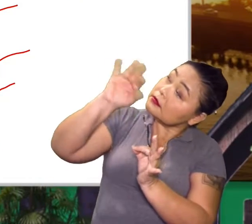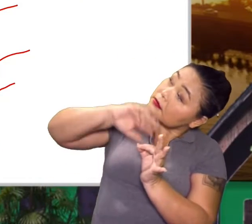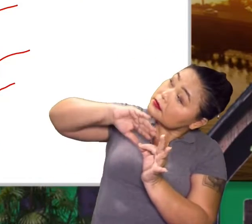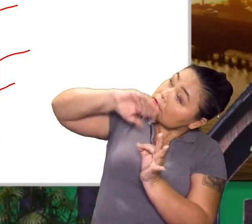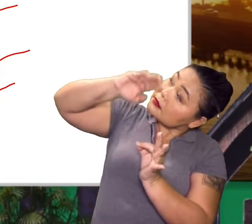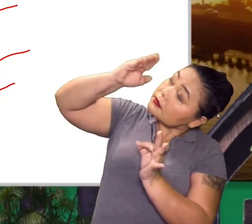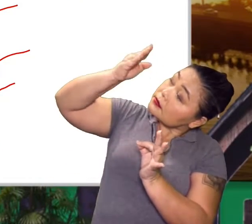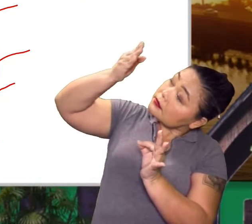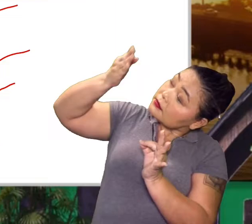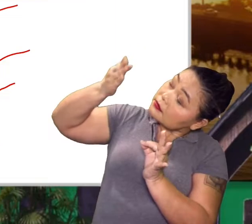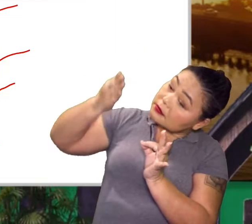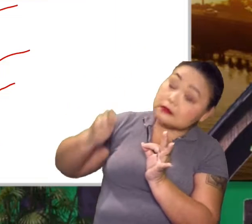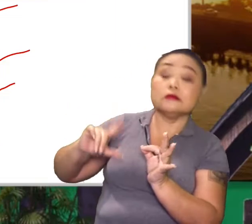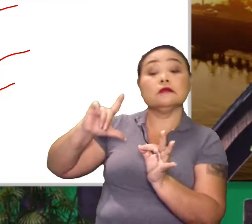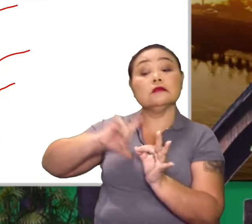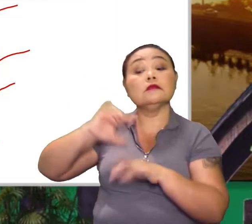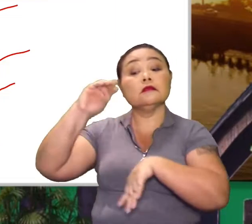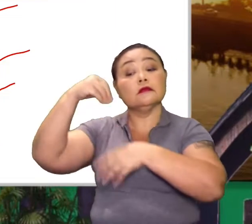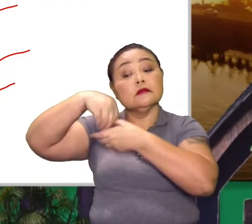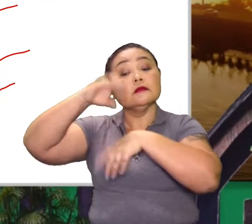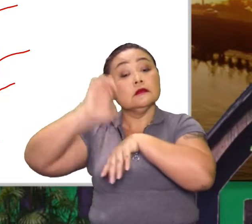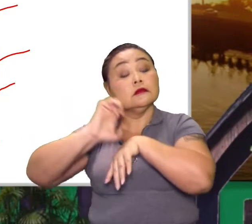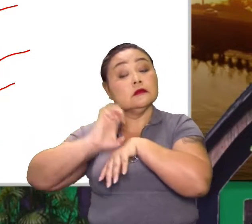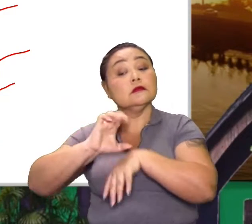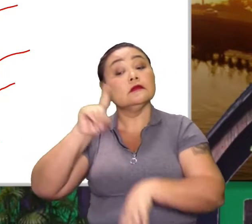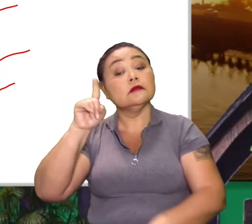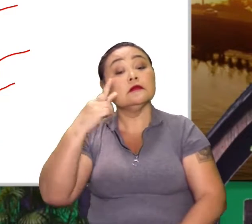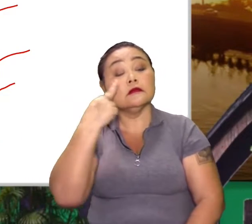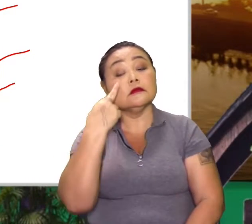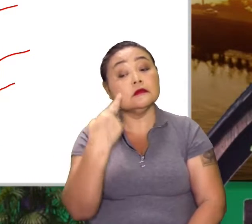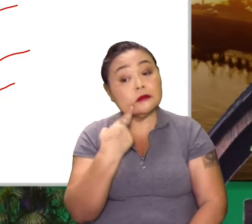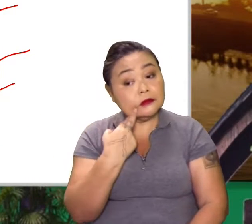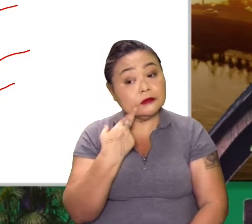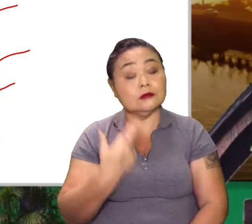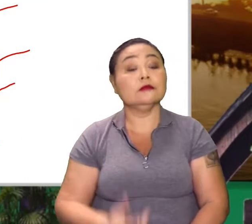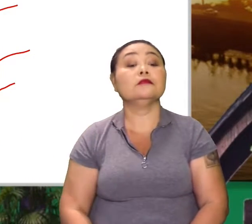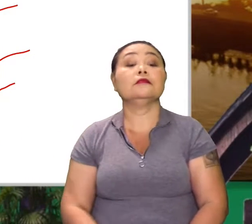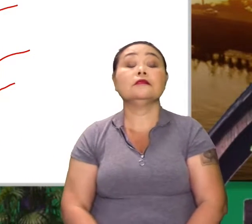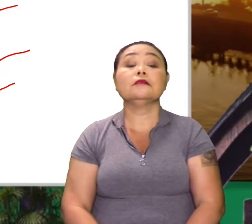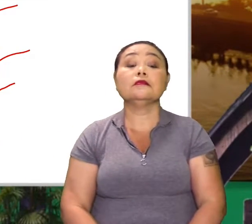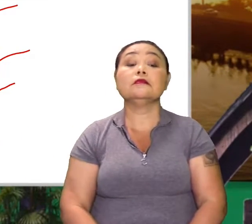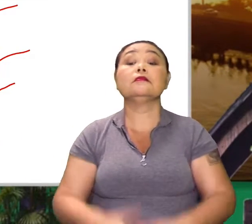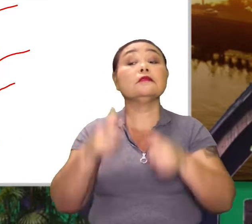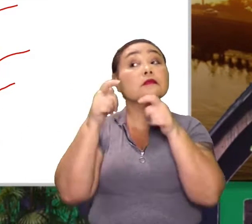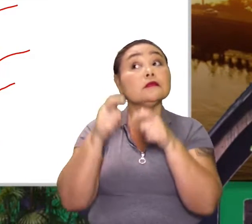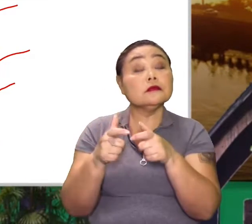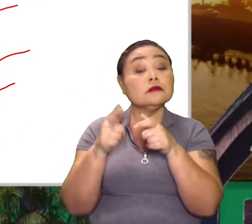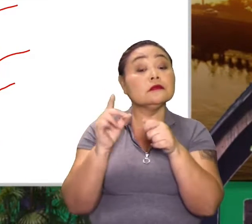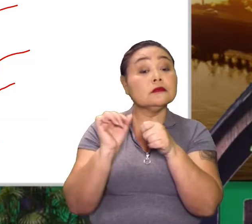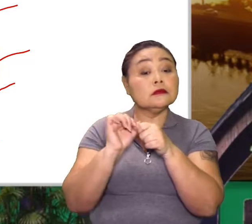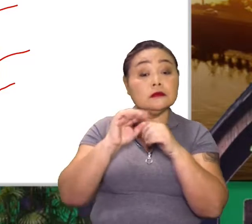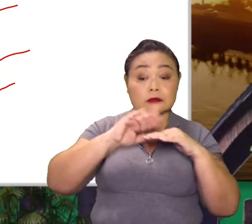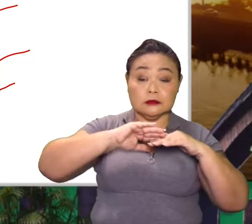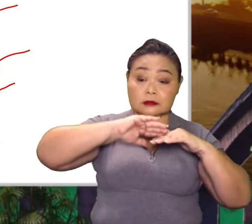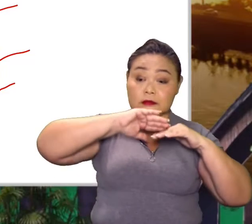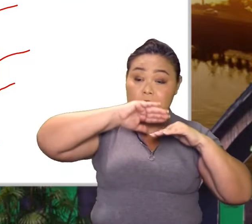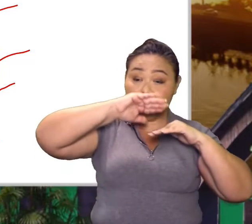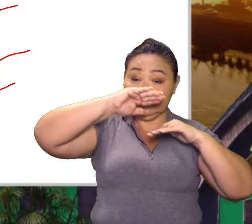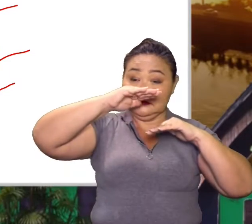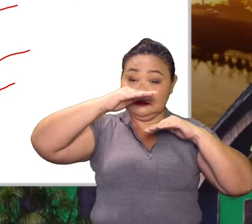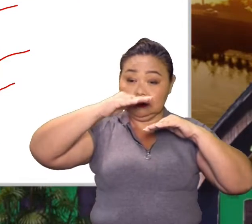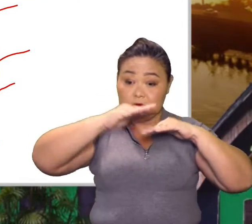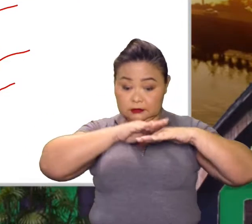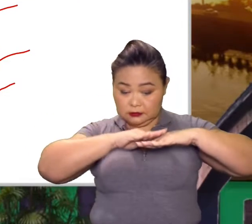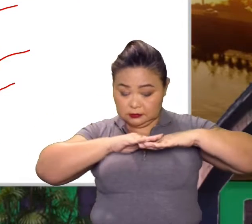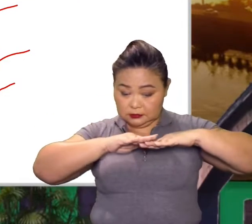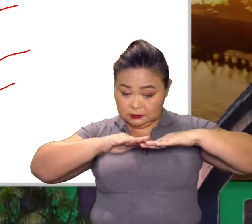das maiores elevações que o estado, e é a maior elevação do estado de Rondônia, onde você vai ter um relevo mais